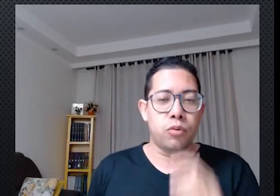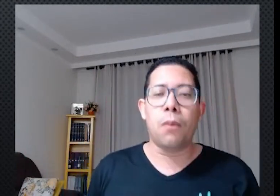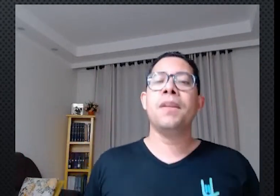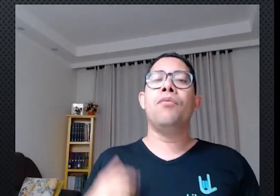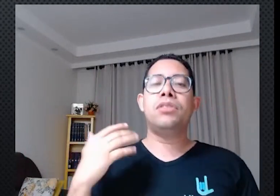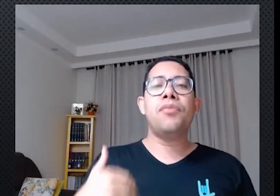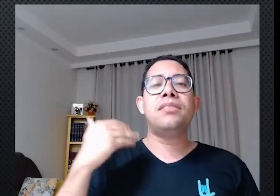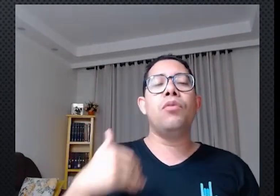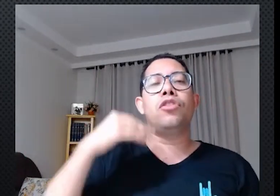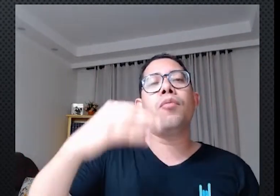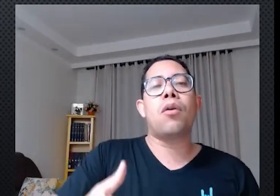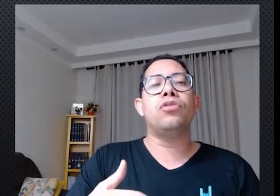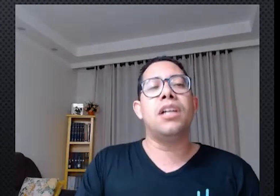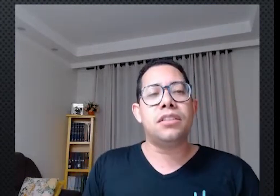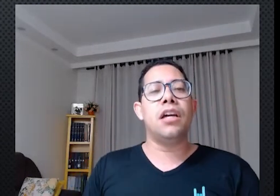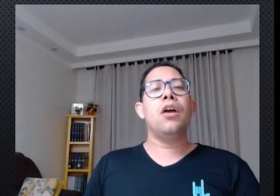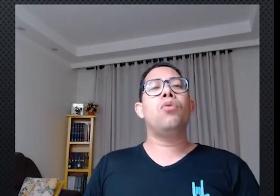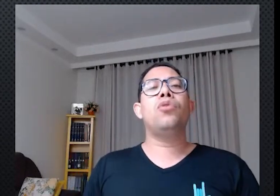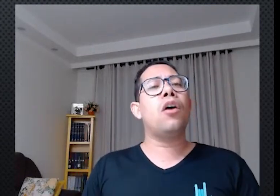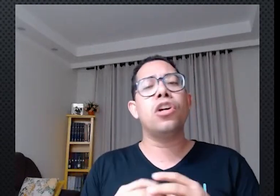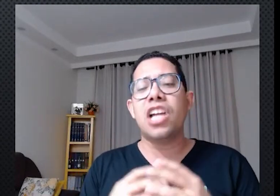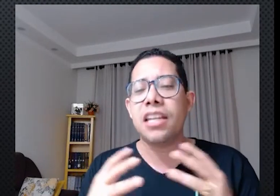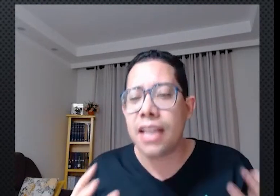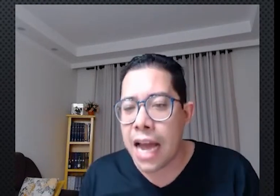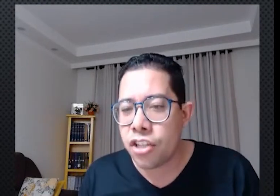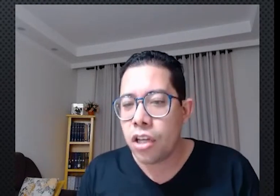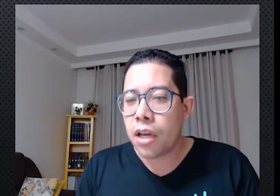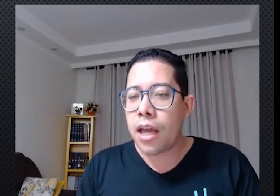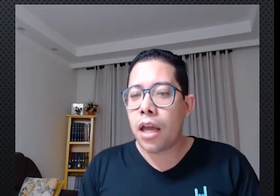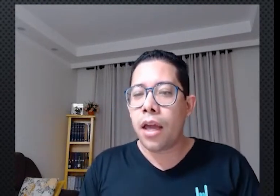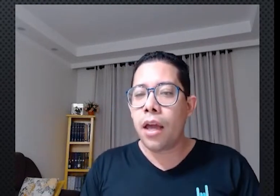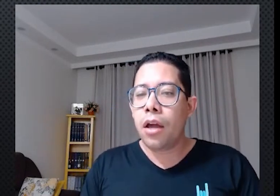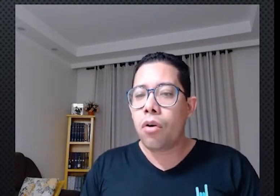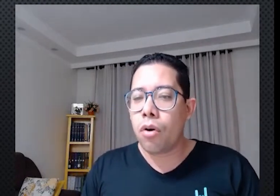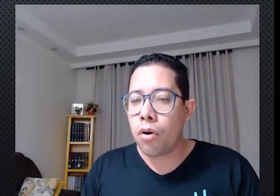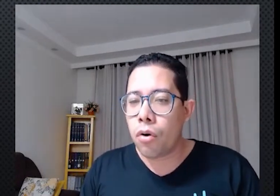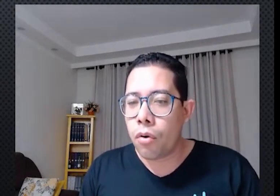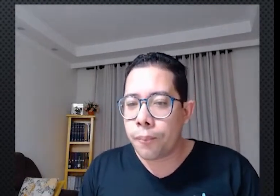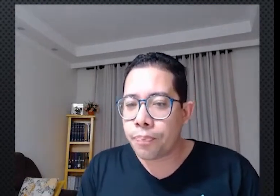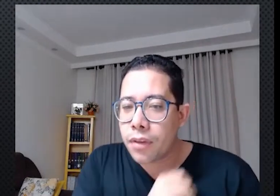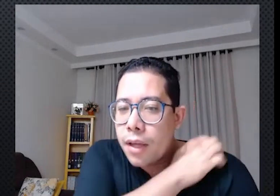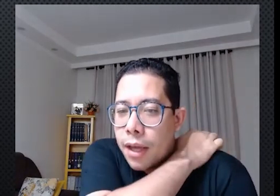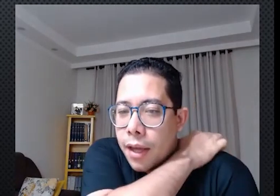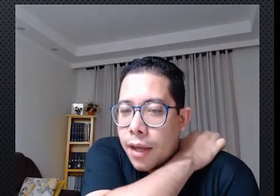isso, pessoal, você fazendo isso com uma constância, com toda a cordialidade,